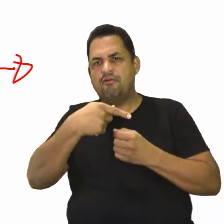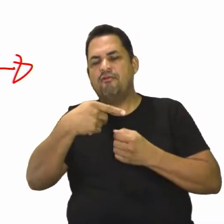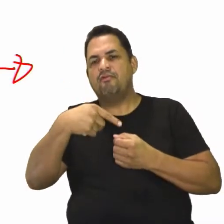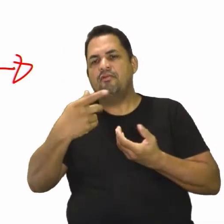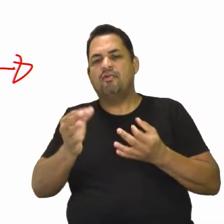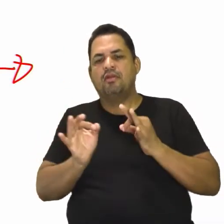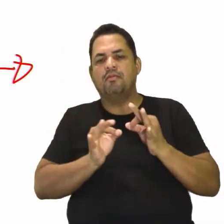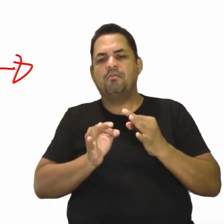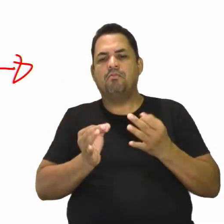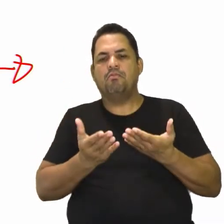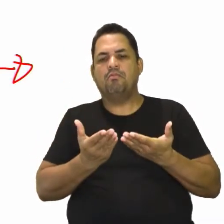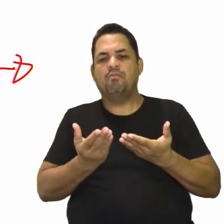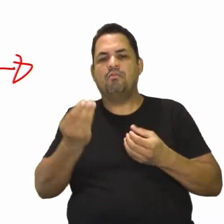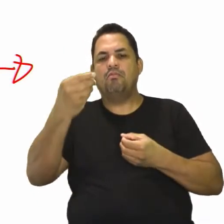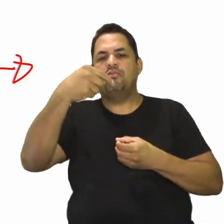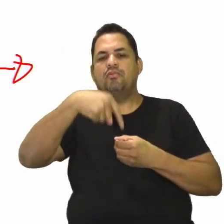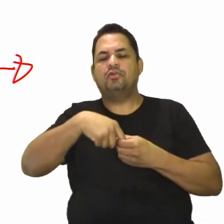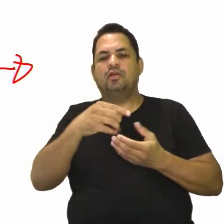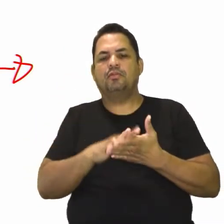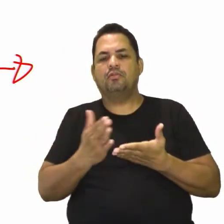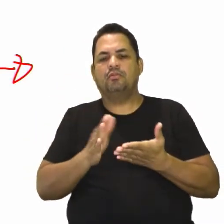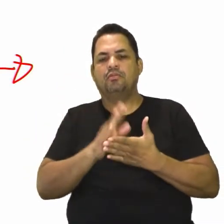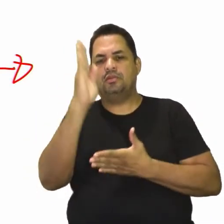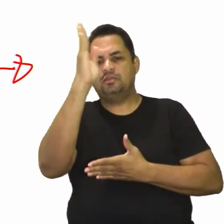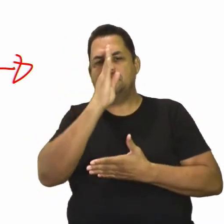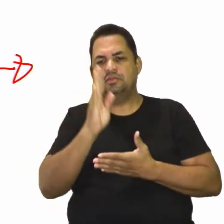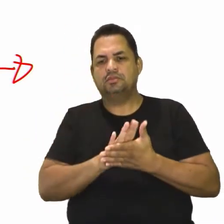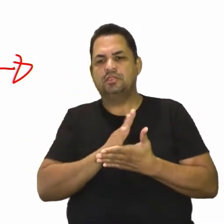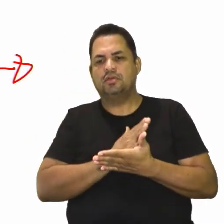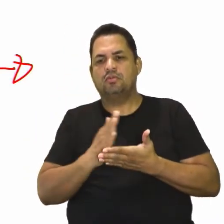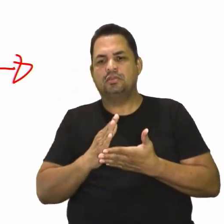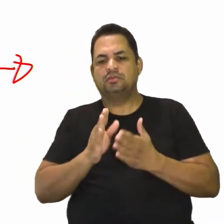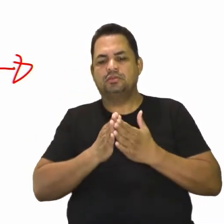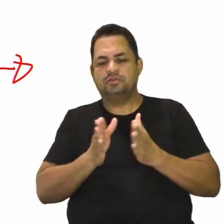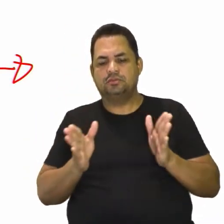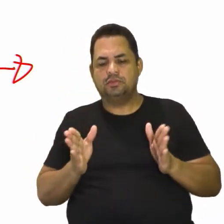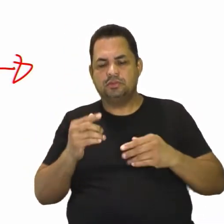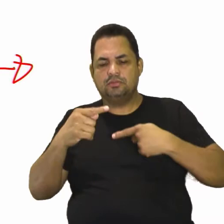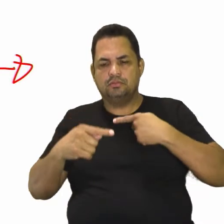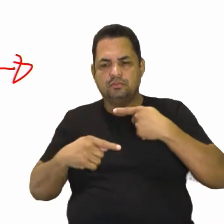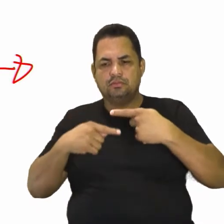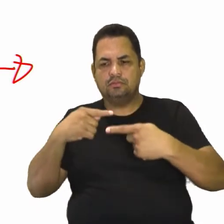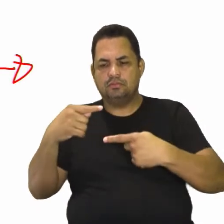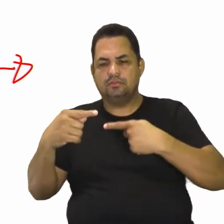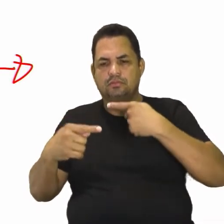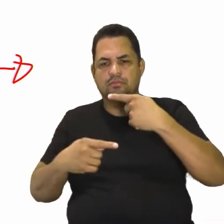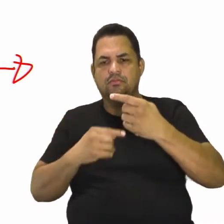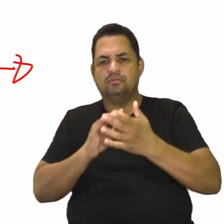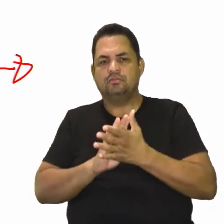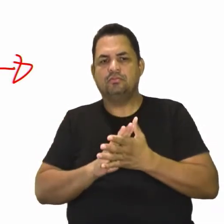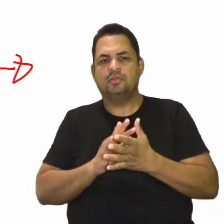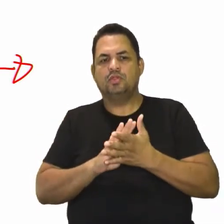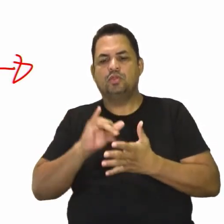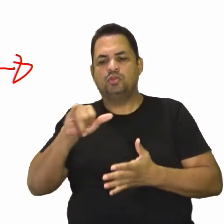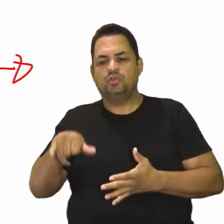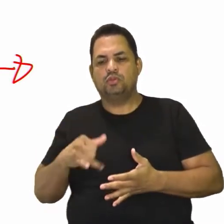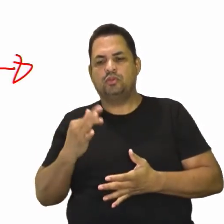está tranquilo aqui. Porque Geisel já tinha começado essa abertura gradual. O Figueiredo acaba